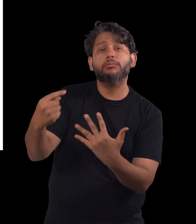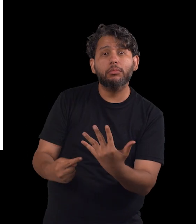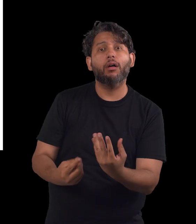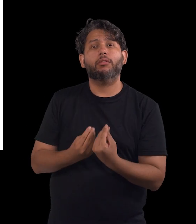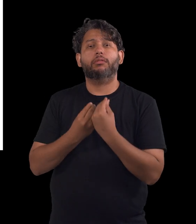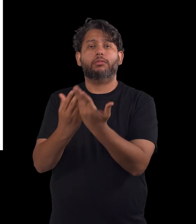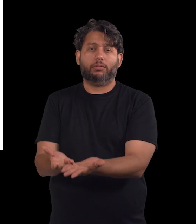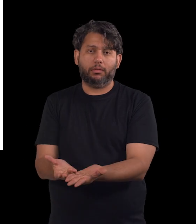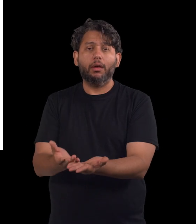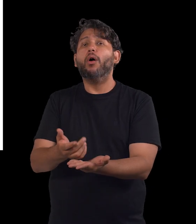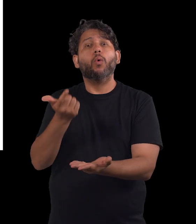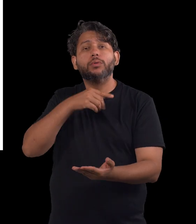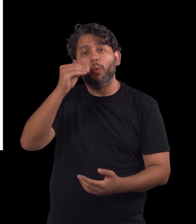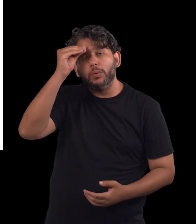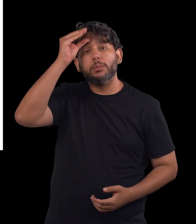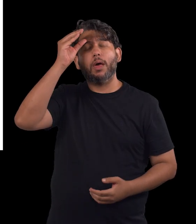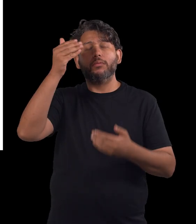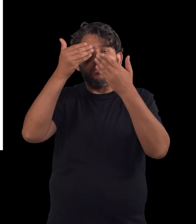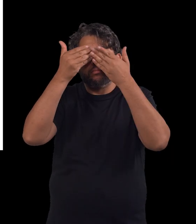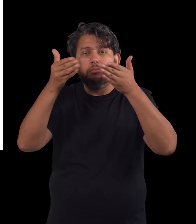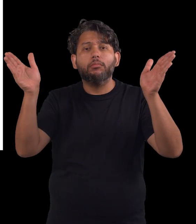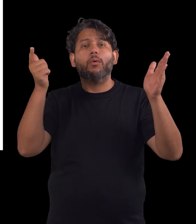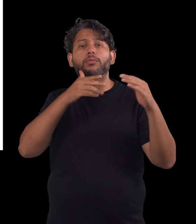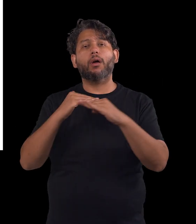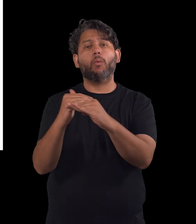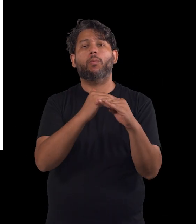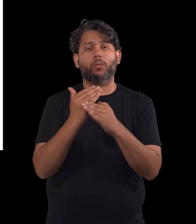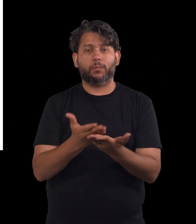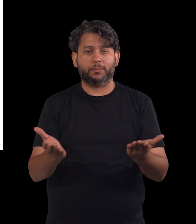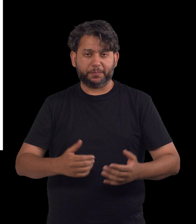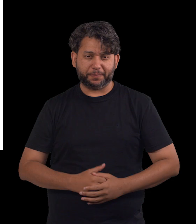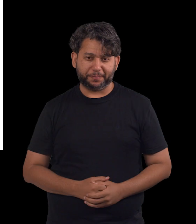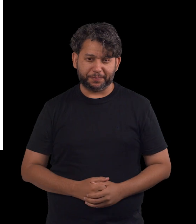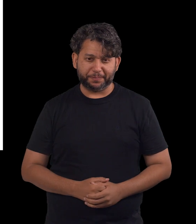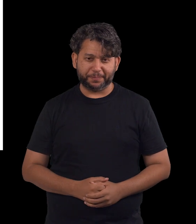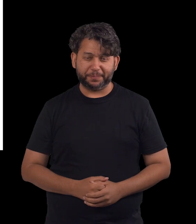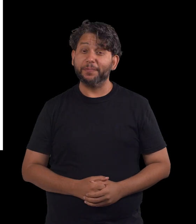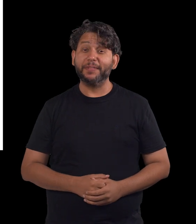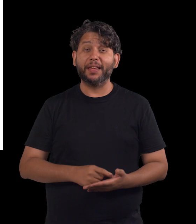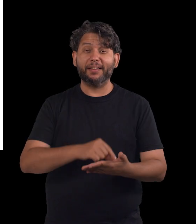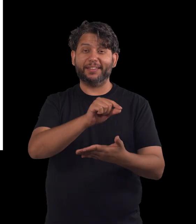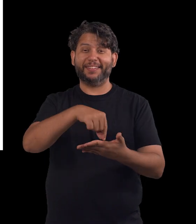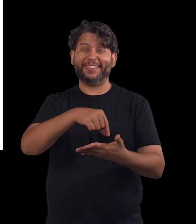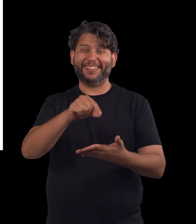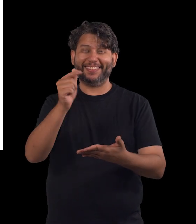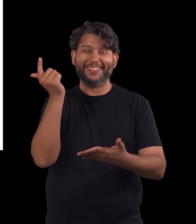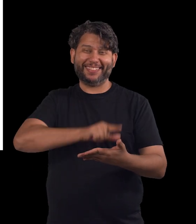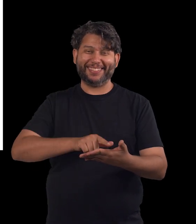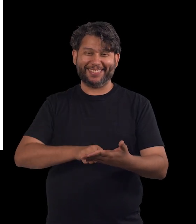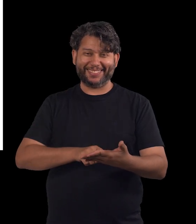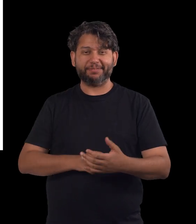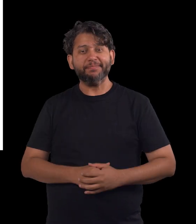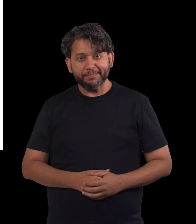necessidades educacionais, tornando o acesso ao conhecimento mais amplo e equitativo. Bingo!